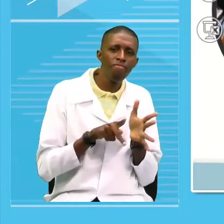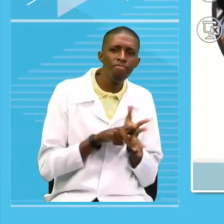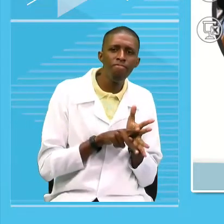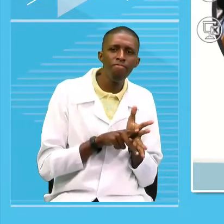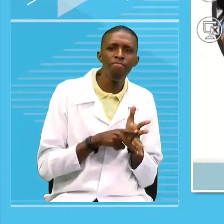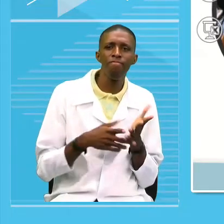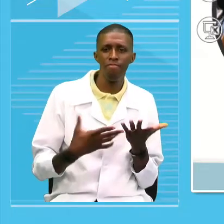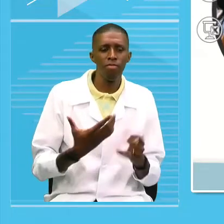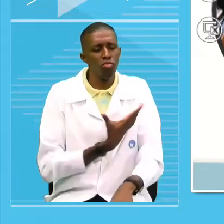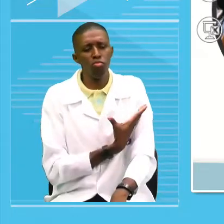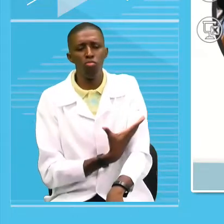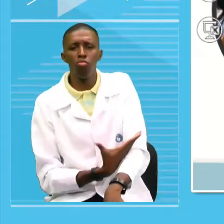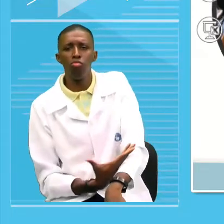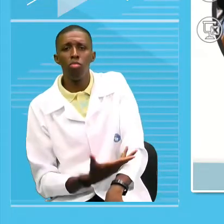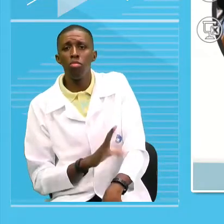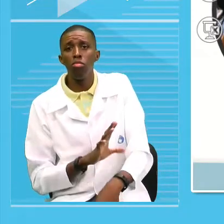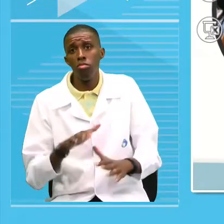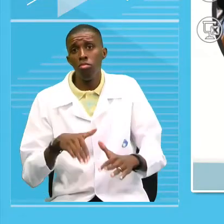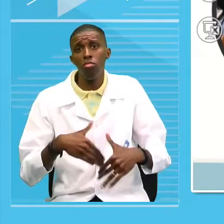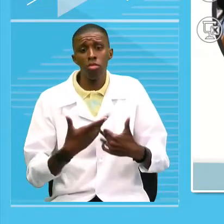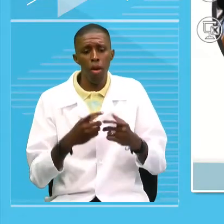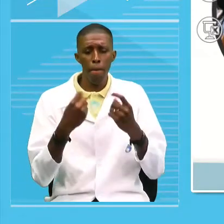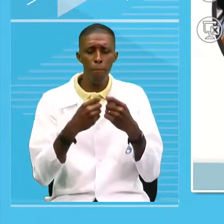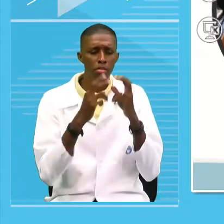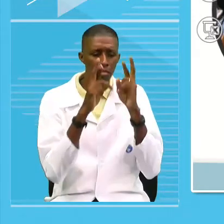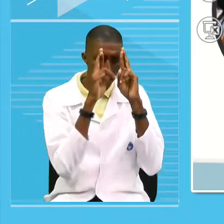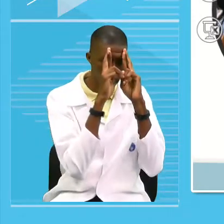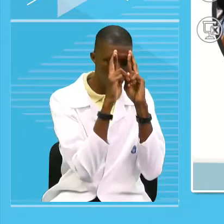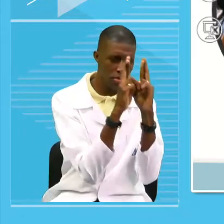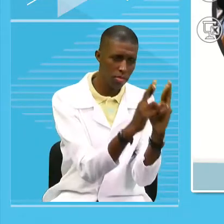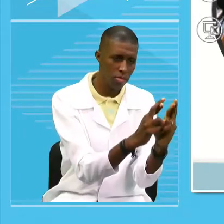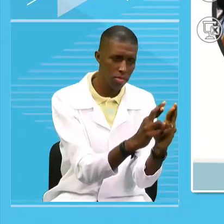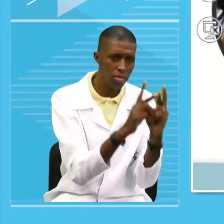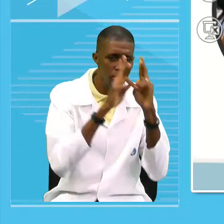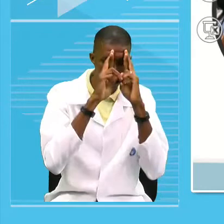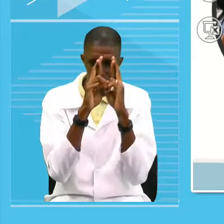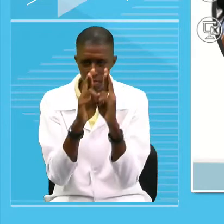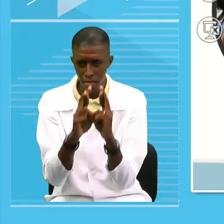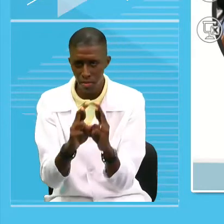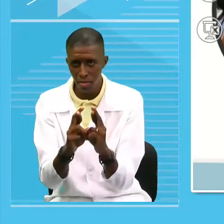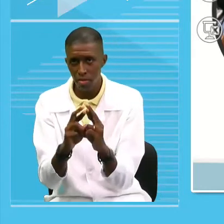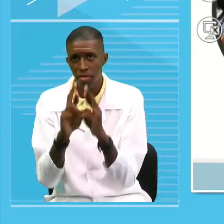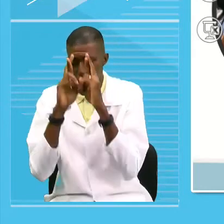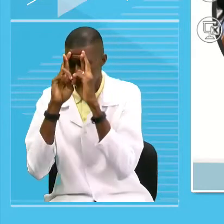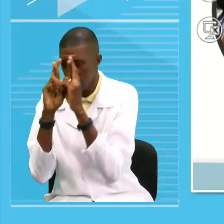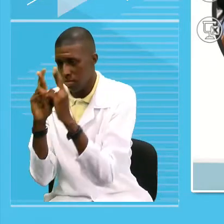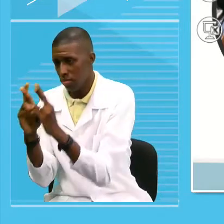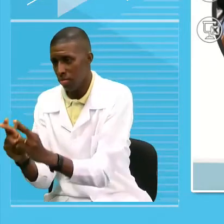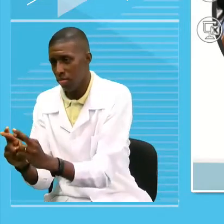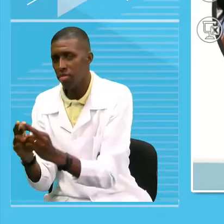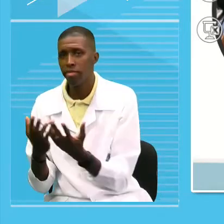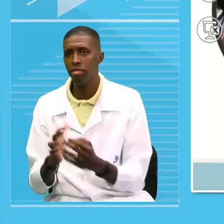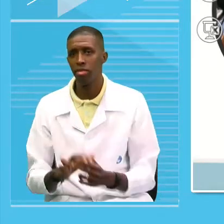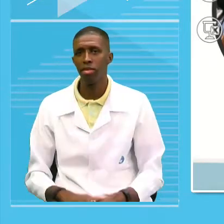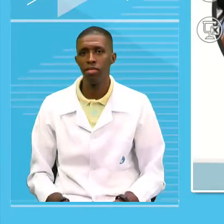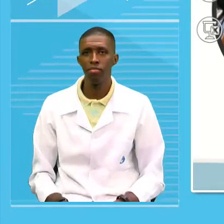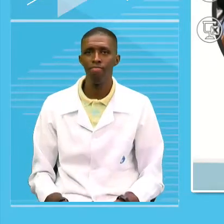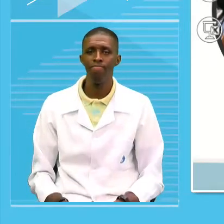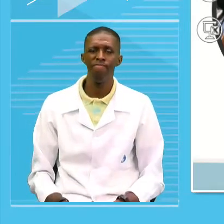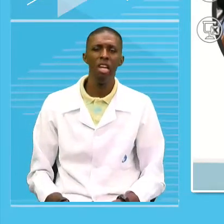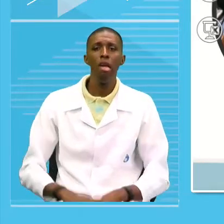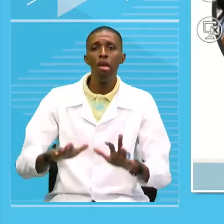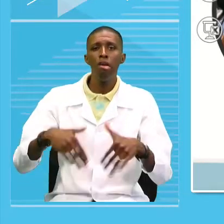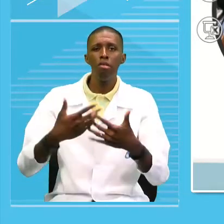é uma criança quando a gente começa a frequentar a escola né ali por volta dos três anos de idade é bem